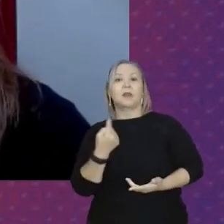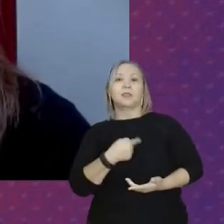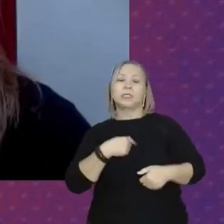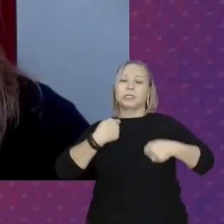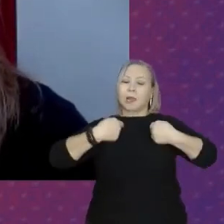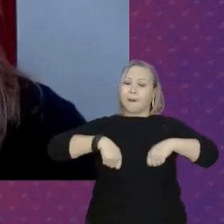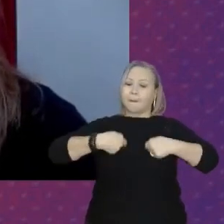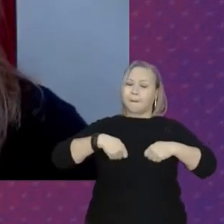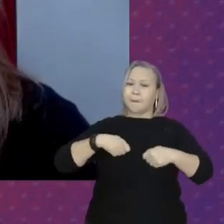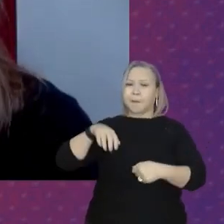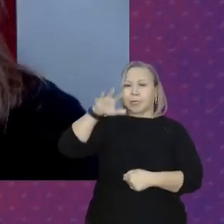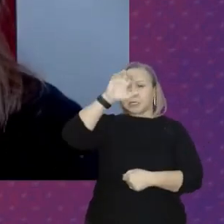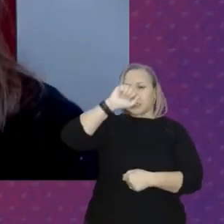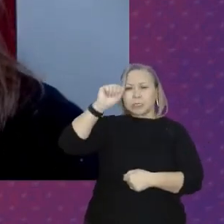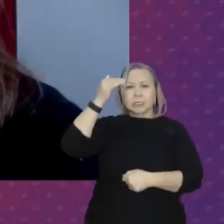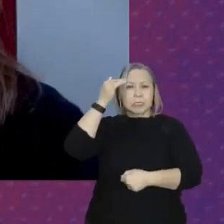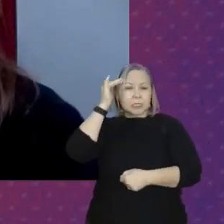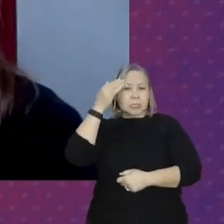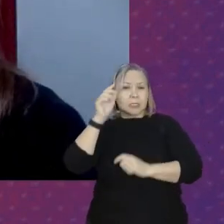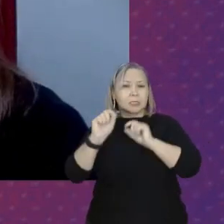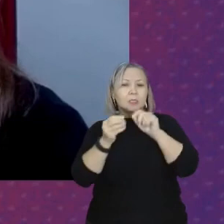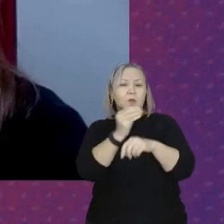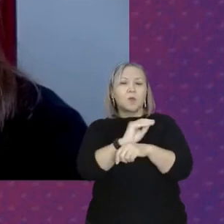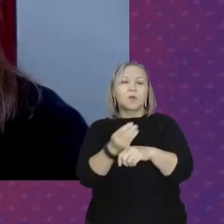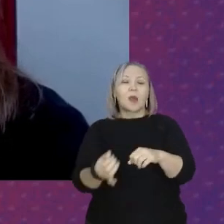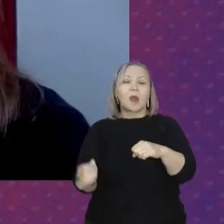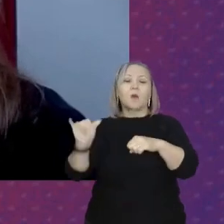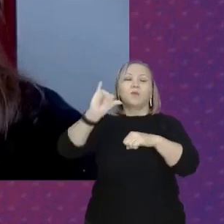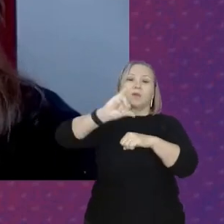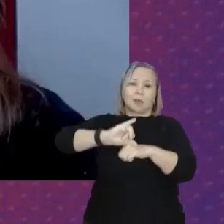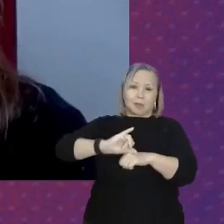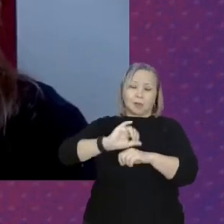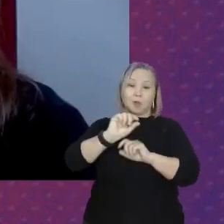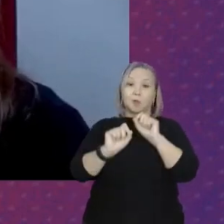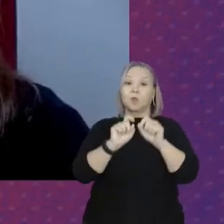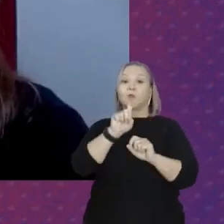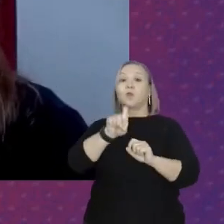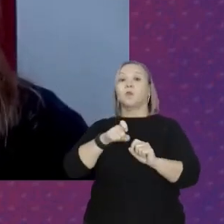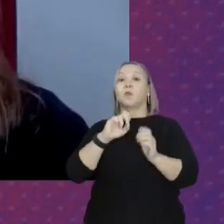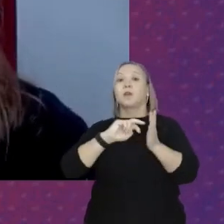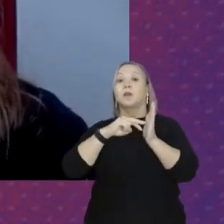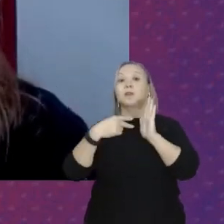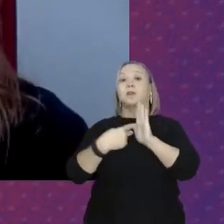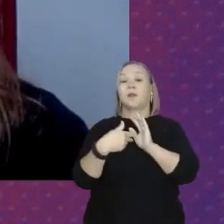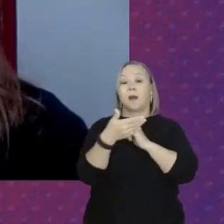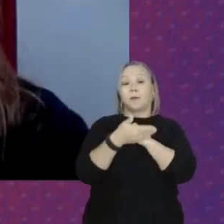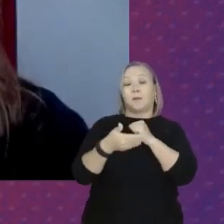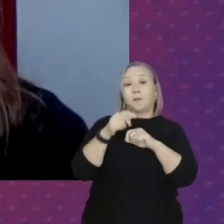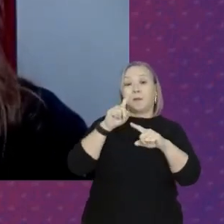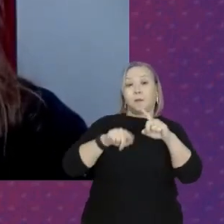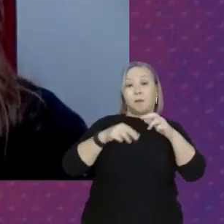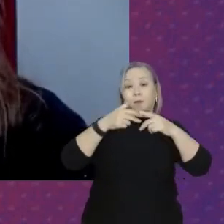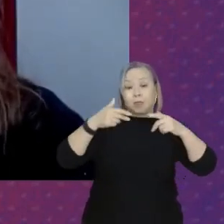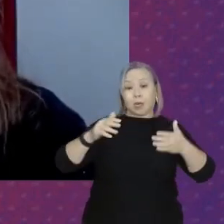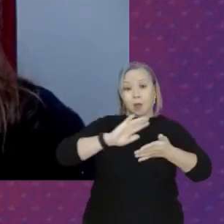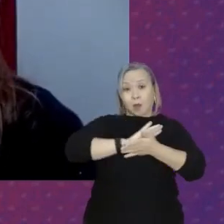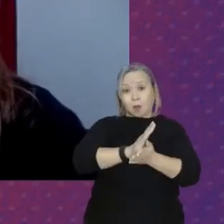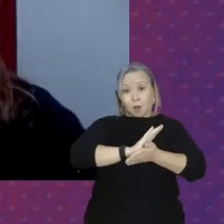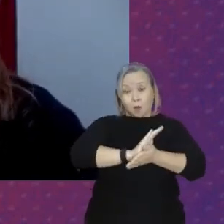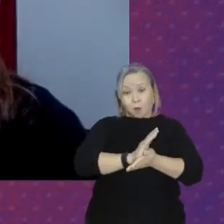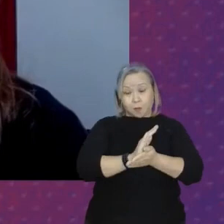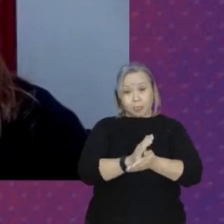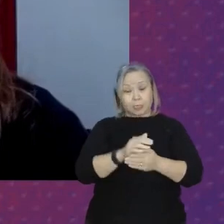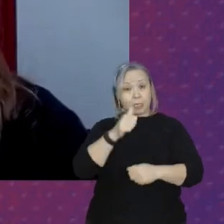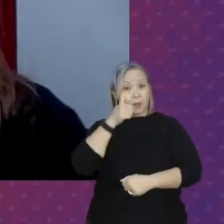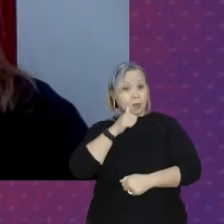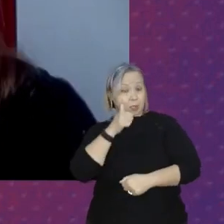precisa compreender que o cuidado está no centro aí do que é a base material da opressão das mulheres, que é a divisão